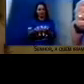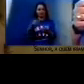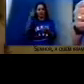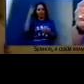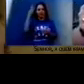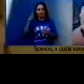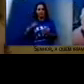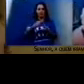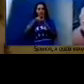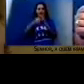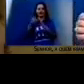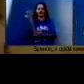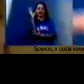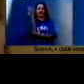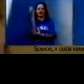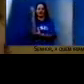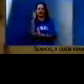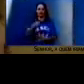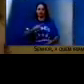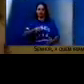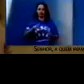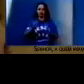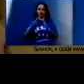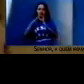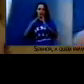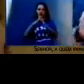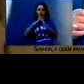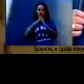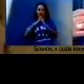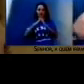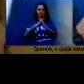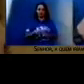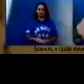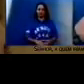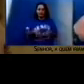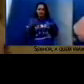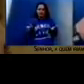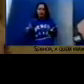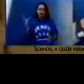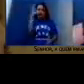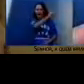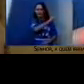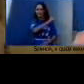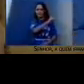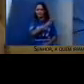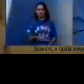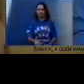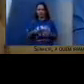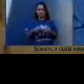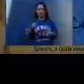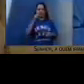belo palácio, quando de repente, não mais do que de repente, essa